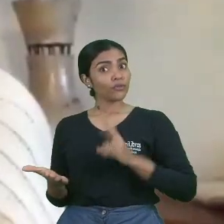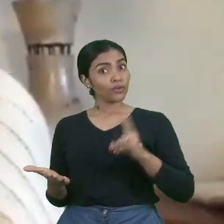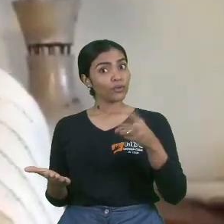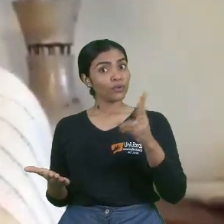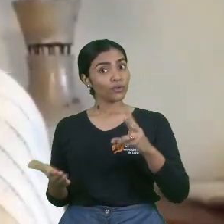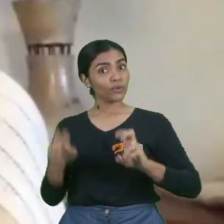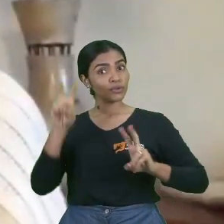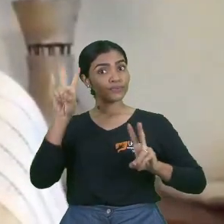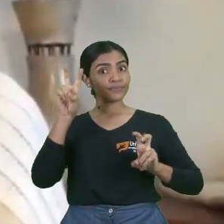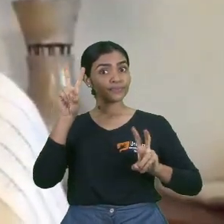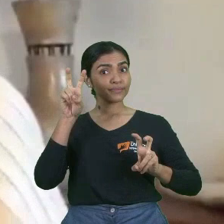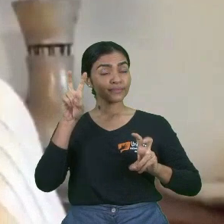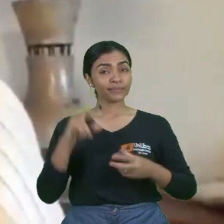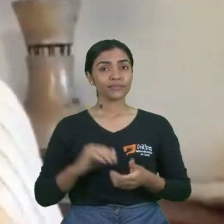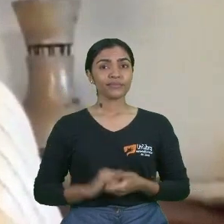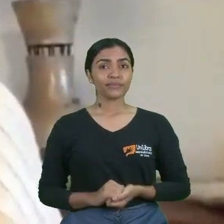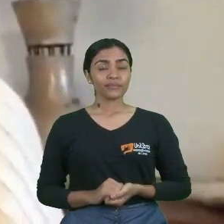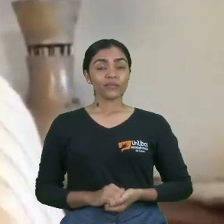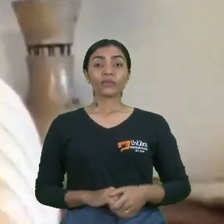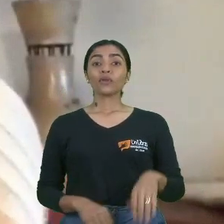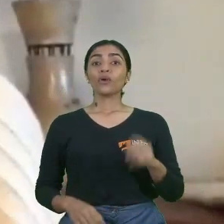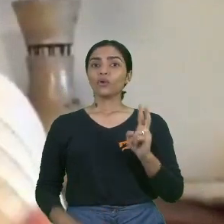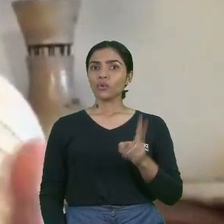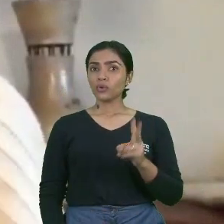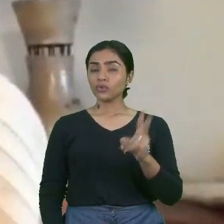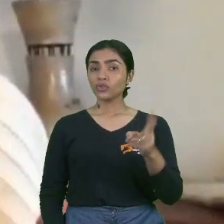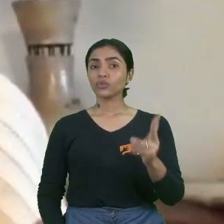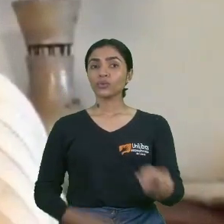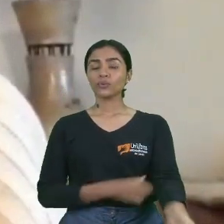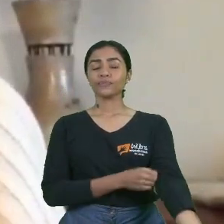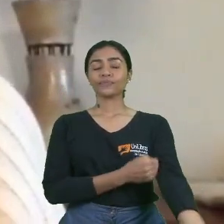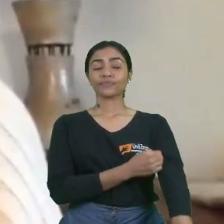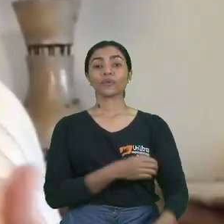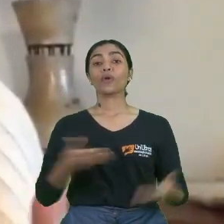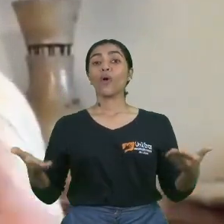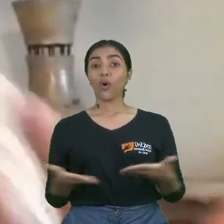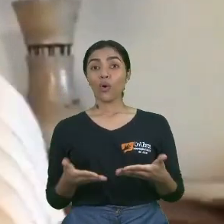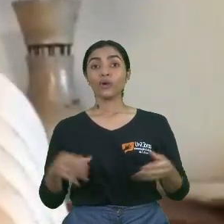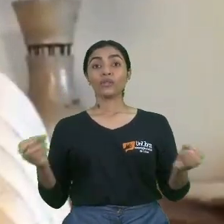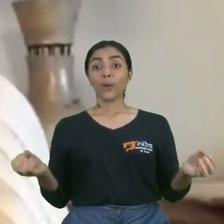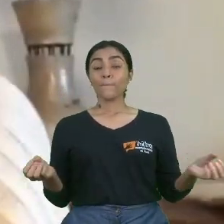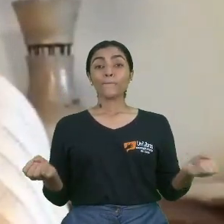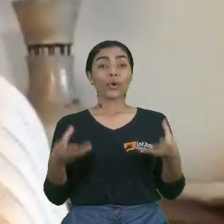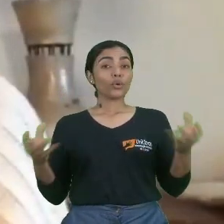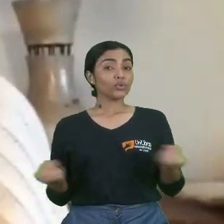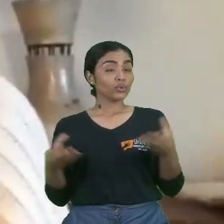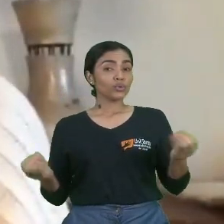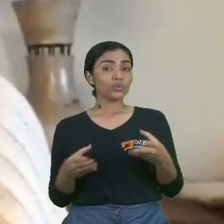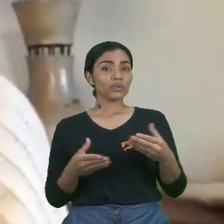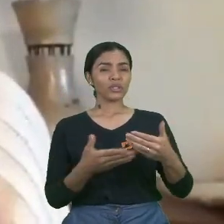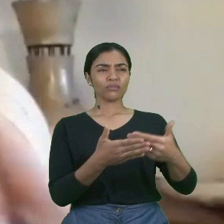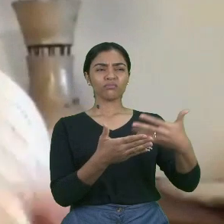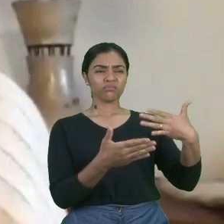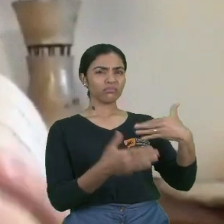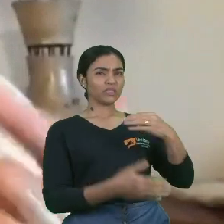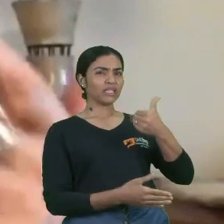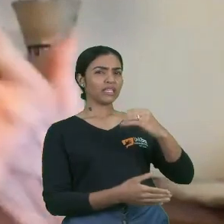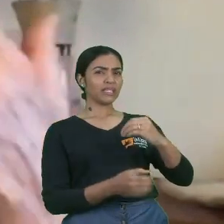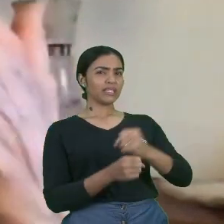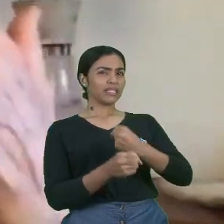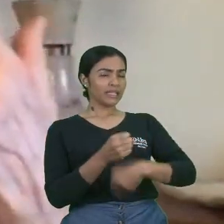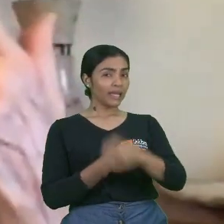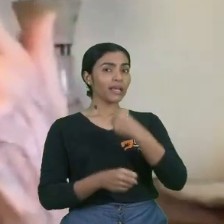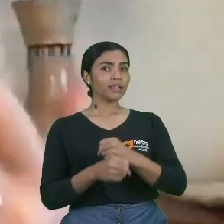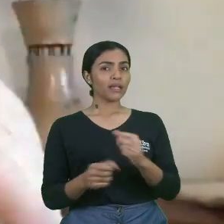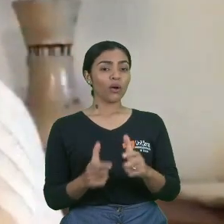citado ele continua já há uma produção hoje eu acho que nos últimos dez anos cresceu muito